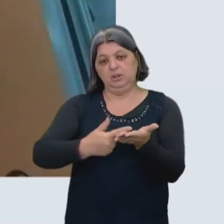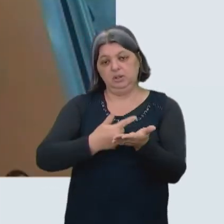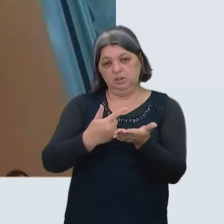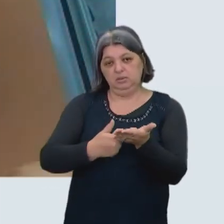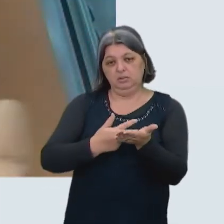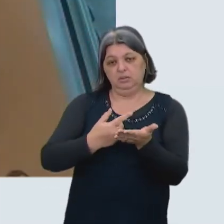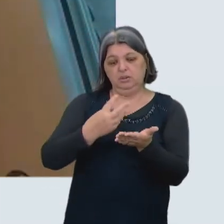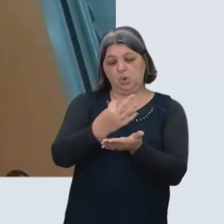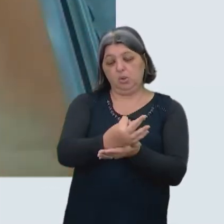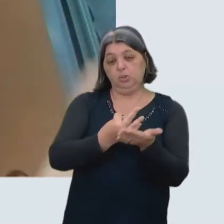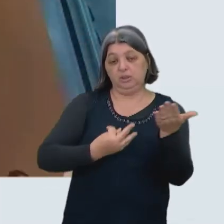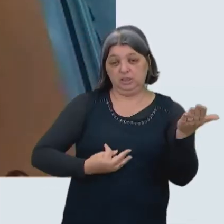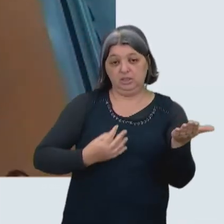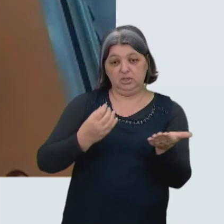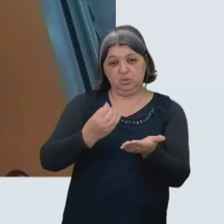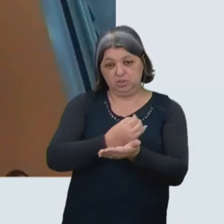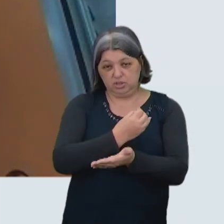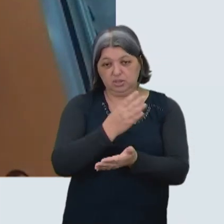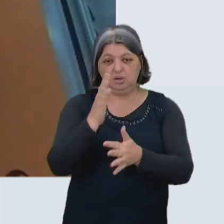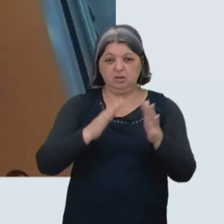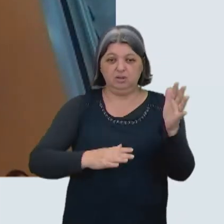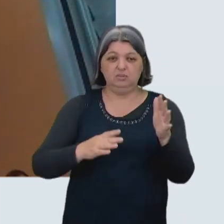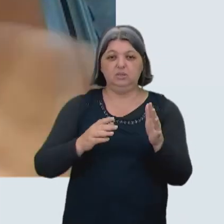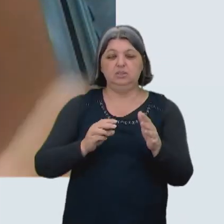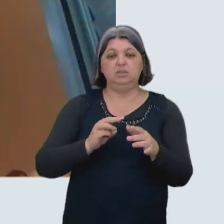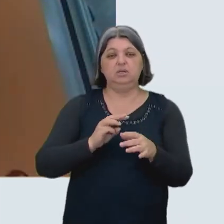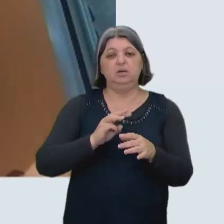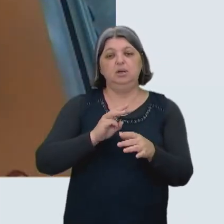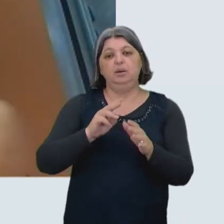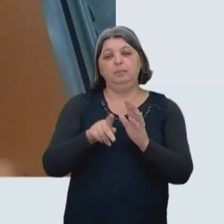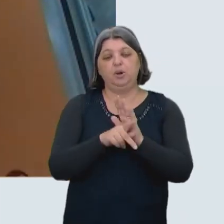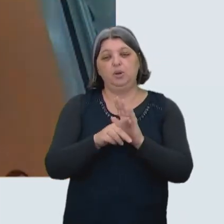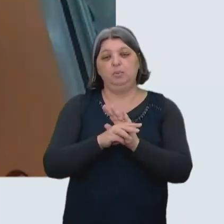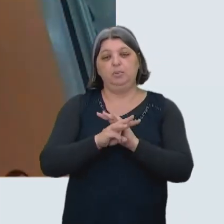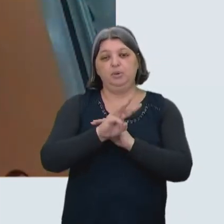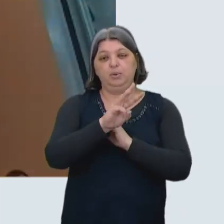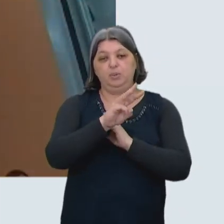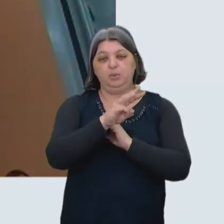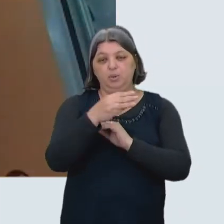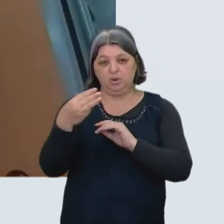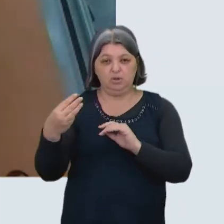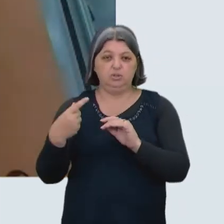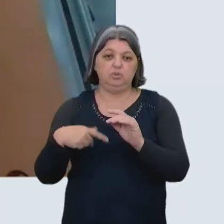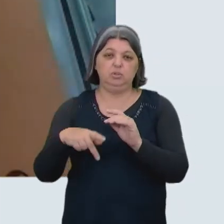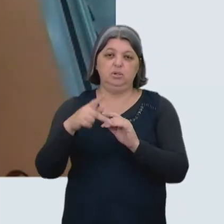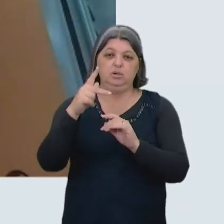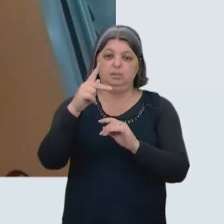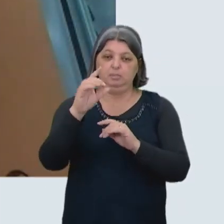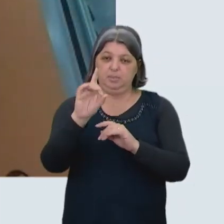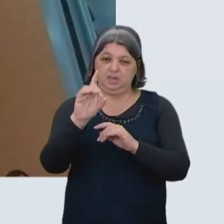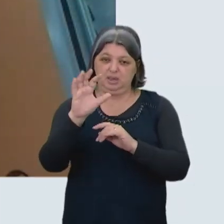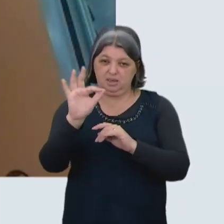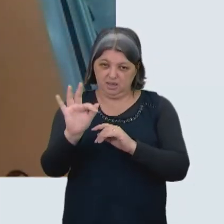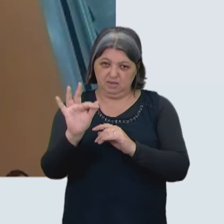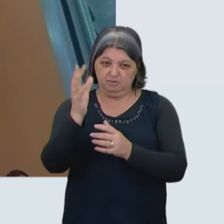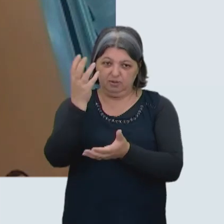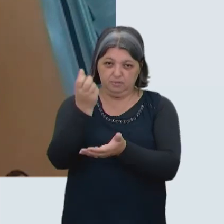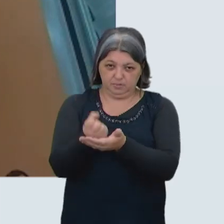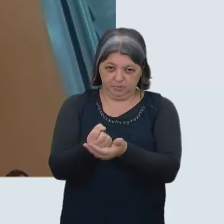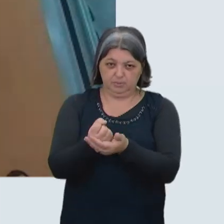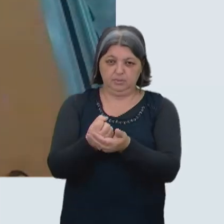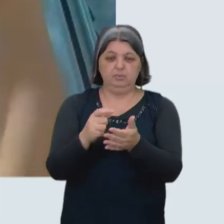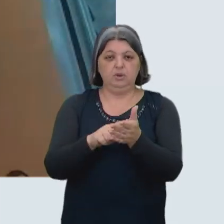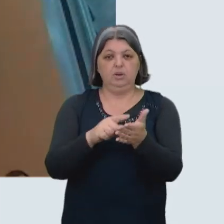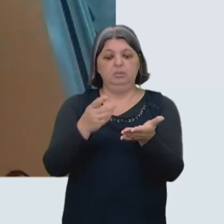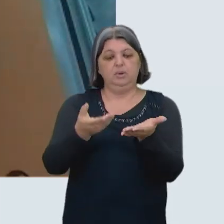aquele texto original, normalmente está num Word, e aí sim criar um PDF, paginar, né? Você vai paginar o